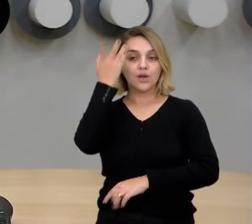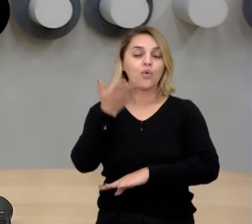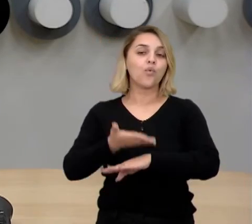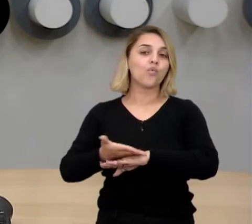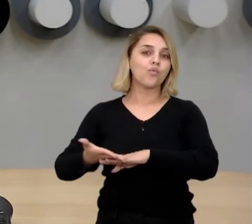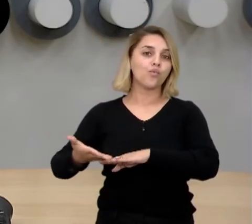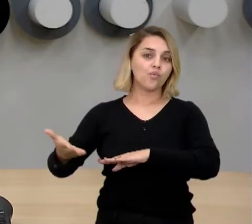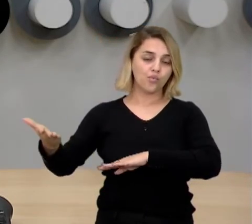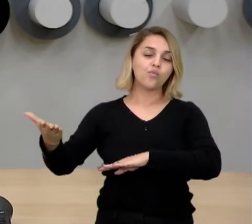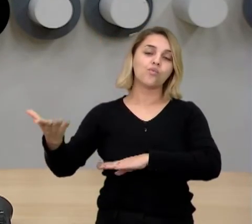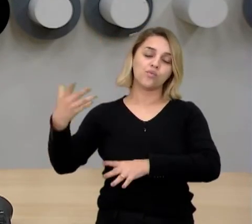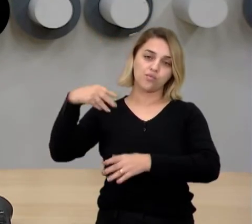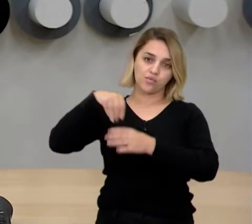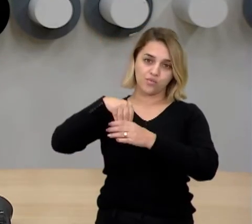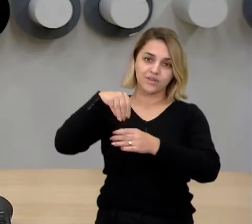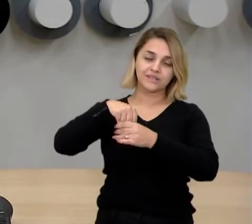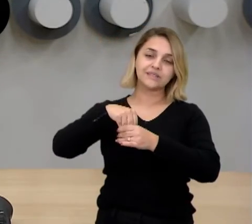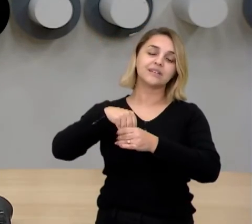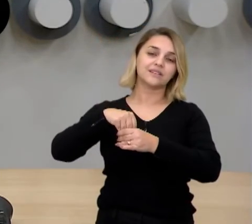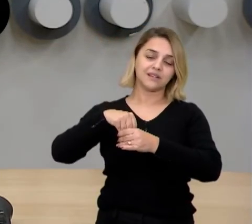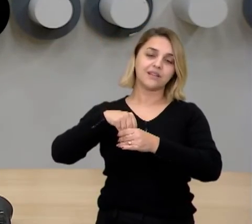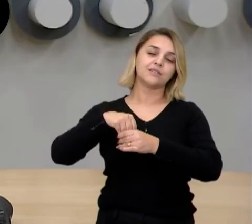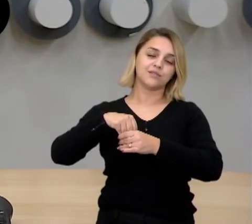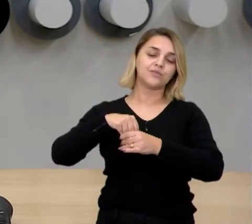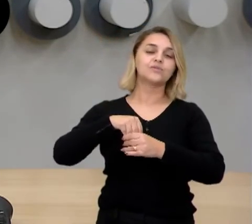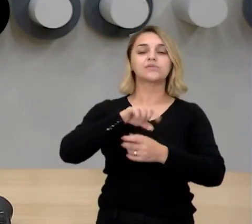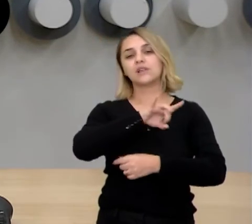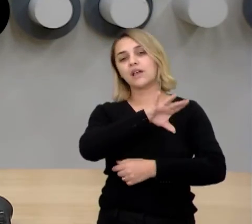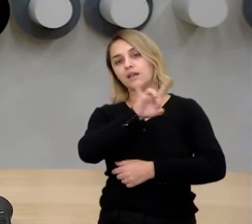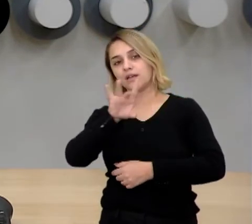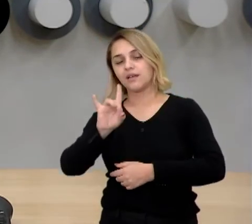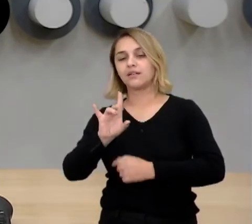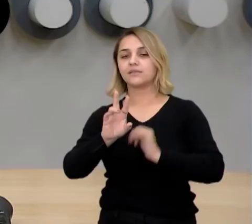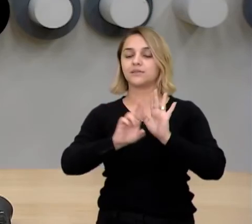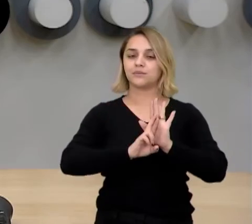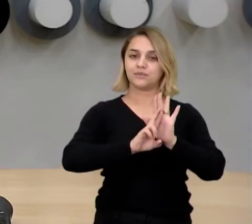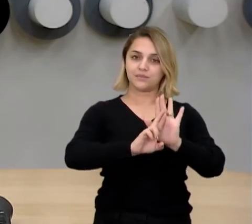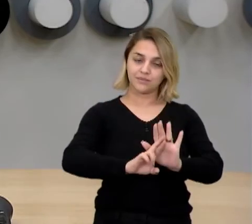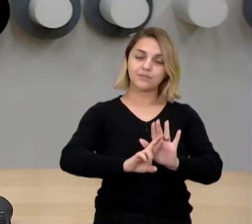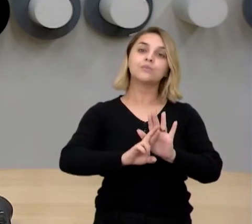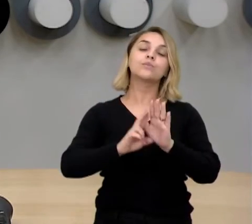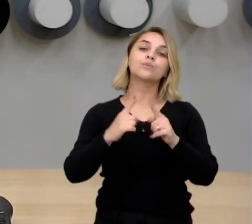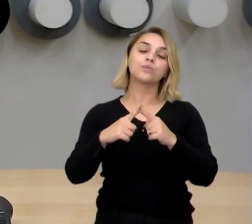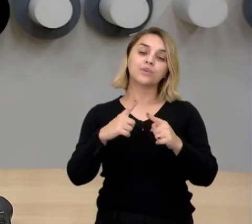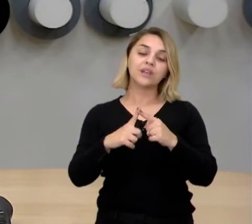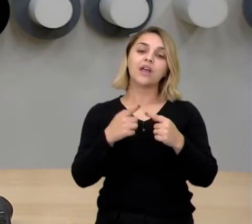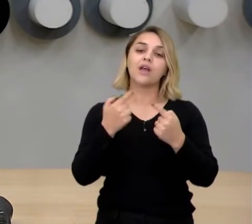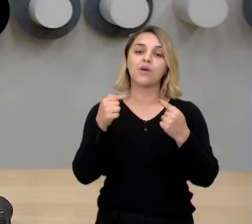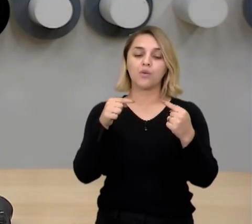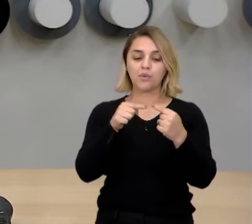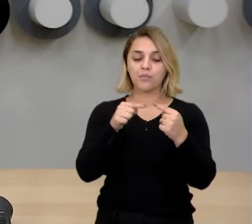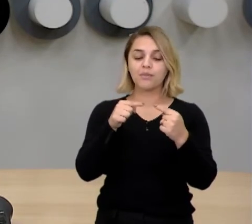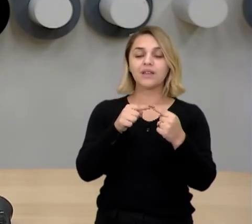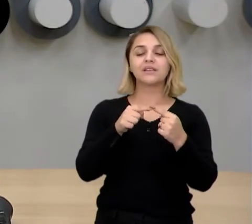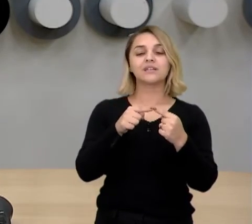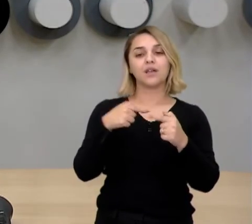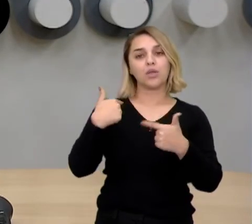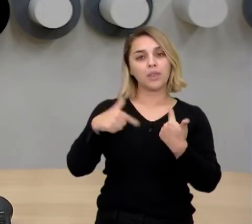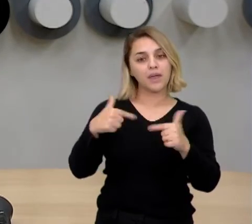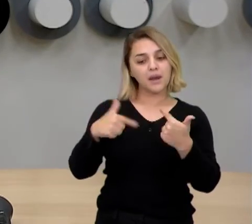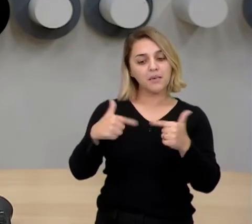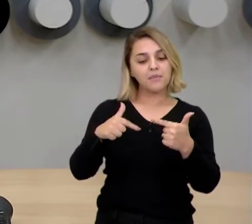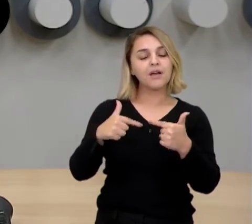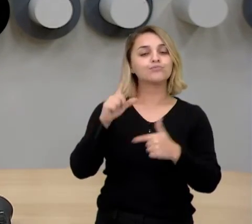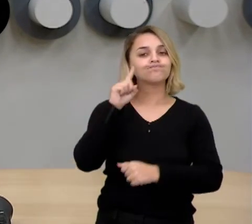apenas internos a cada casa, né? O Congresso ou o Senado, porque tem a ver com o cotidiano de